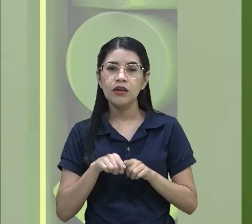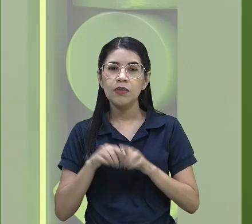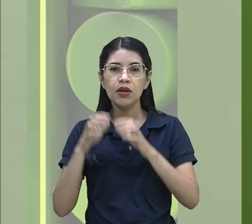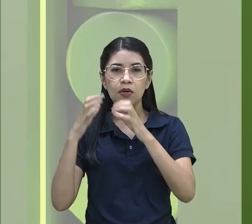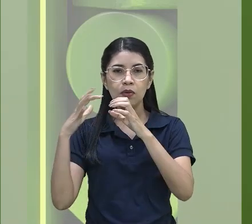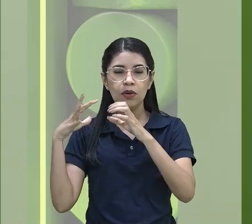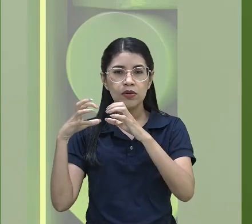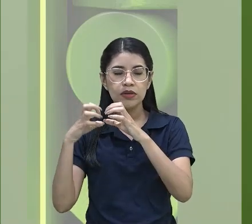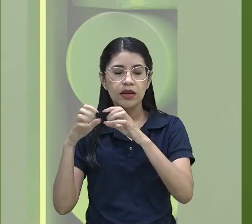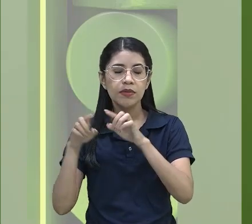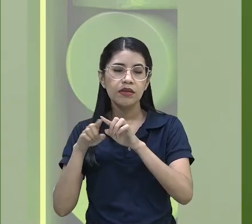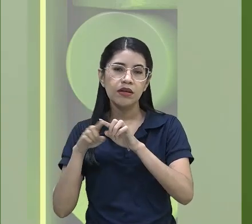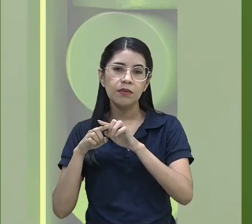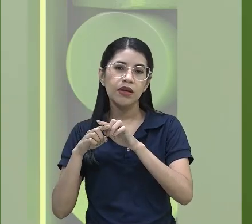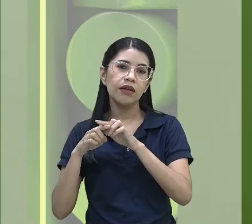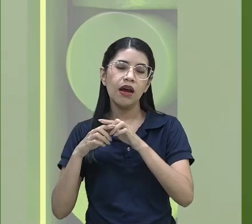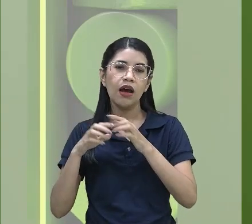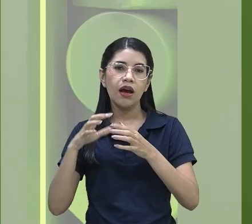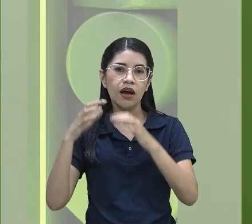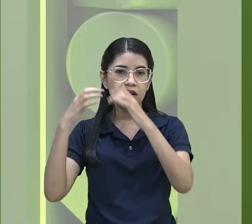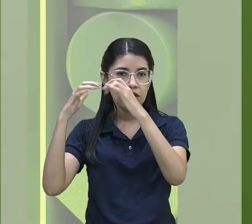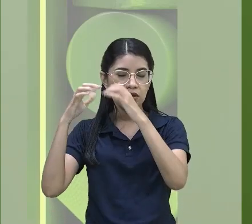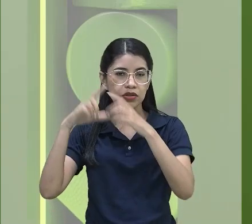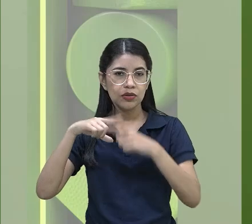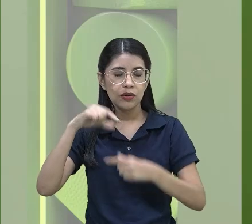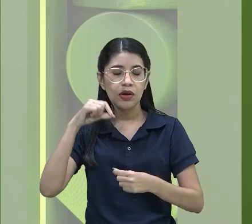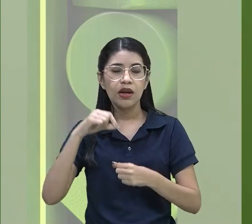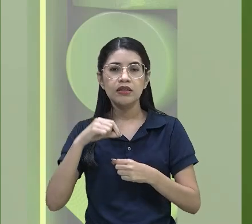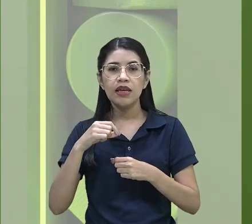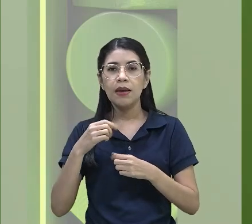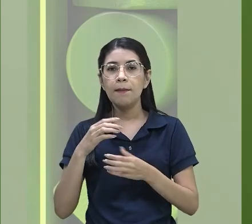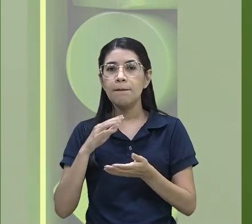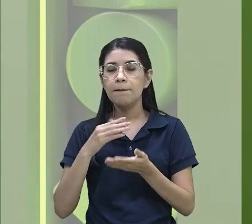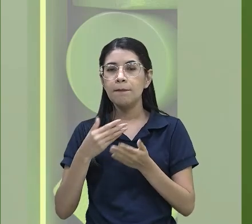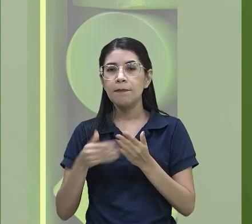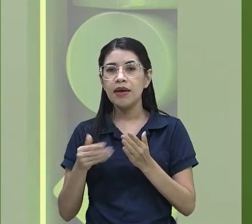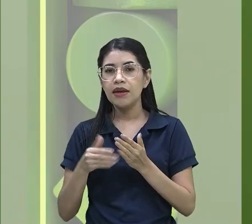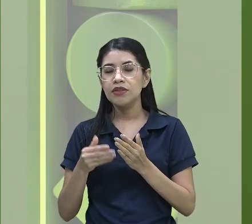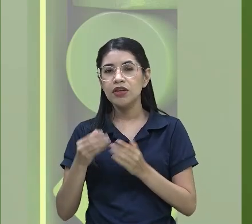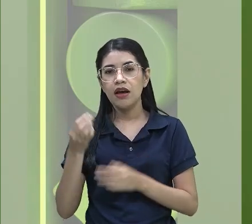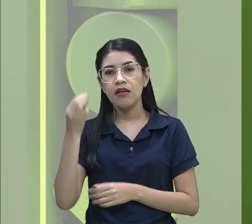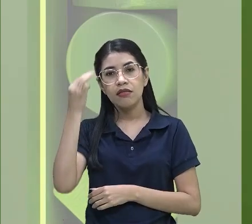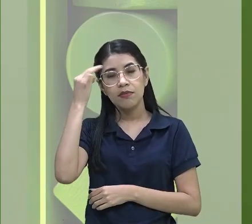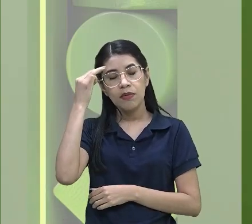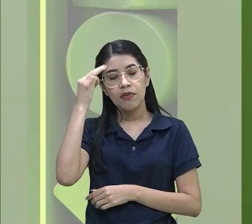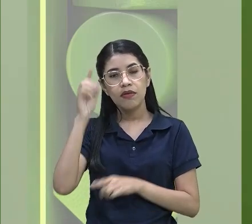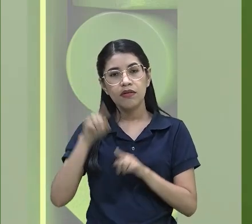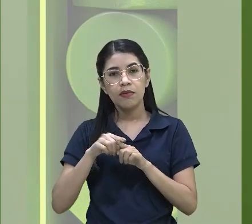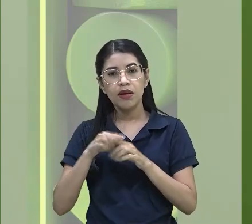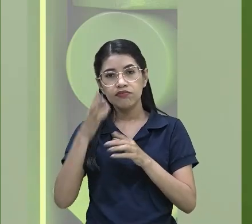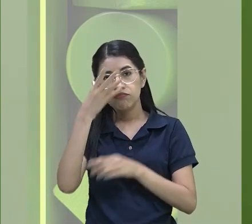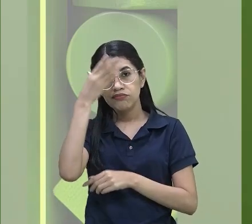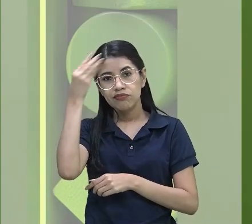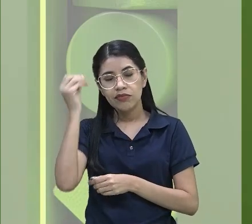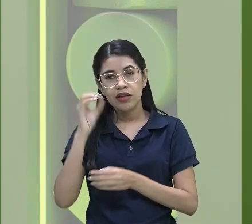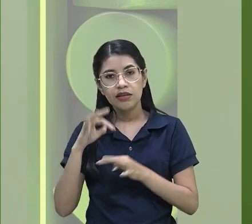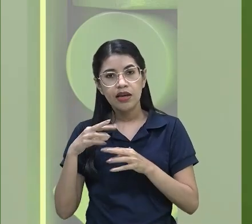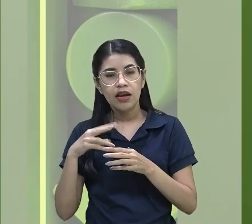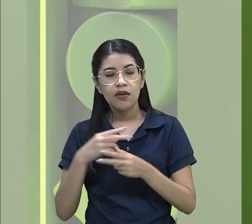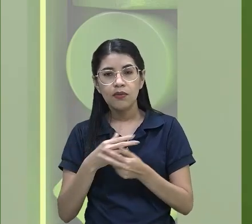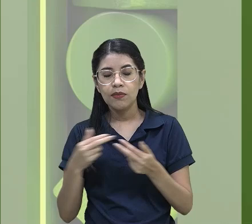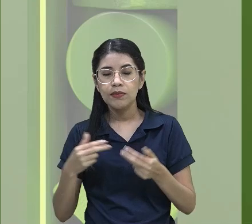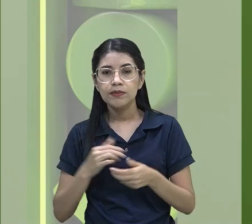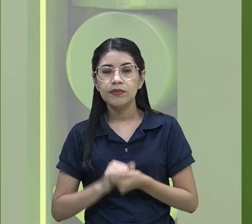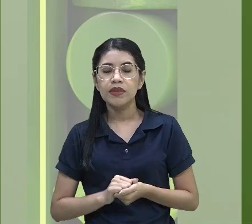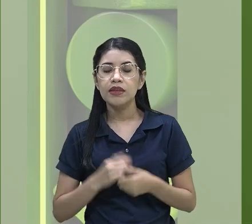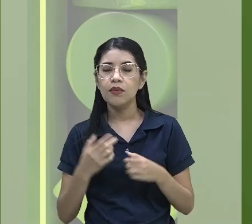mais avançadas até a perda de memória, né? Então, isso aí é um mistério. As sinapses